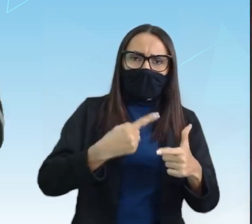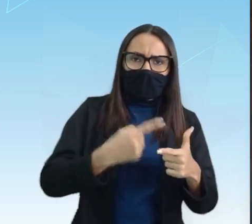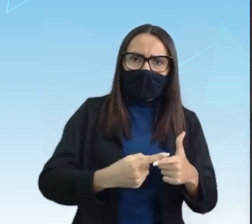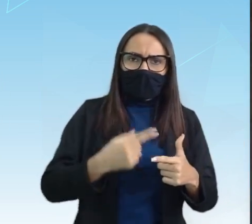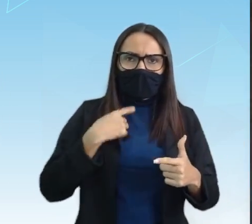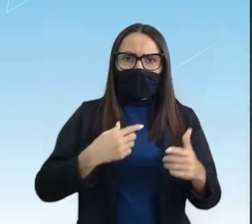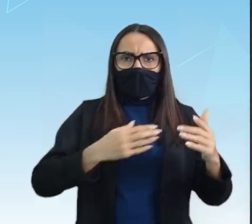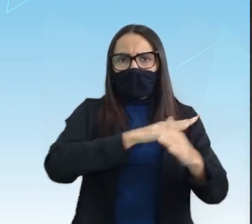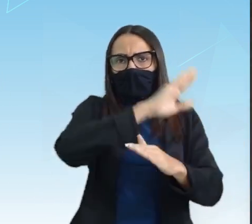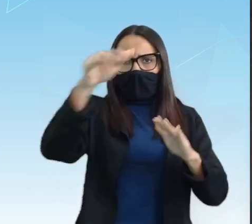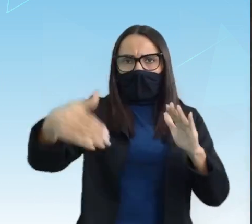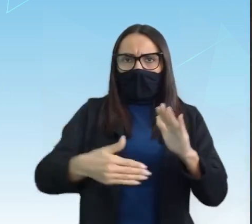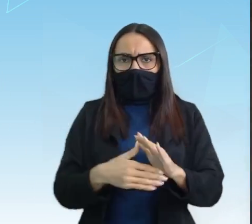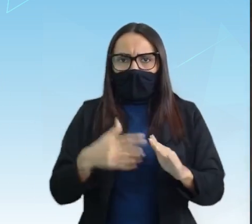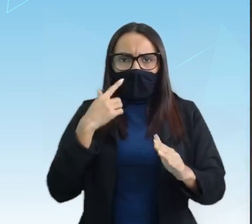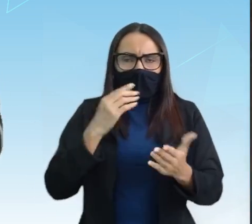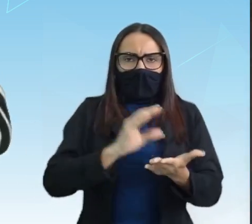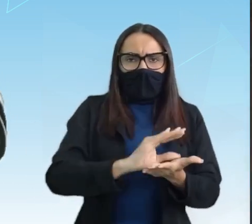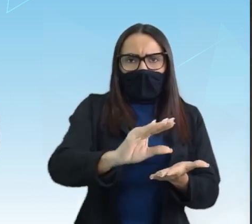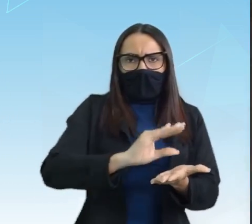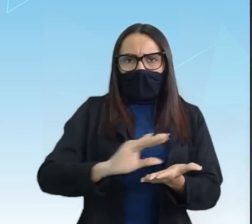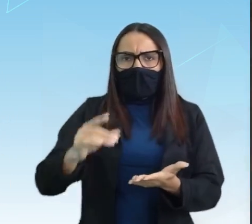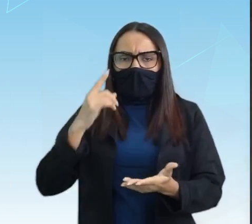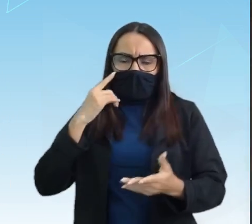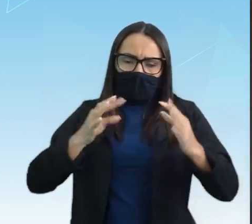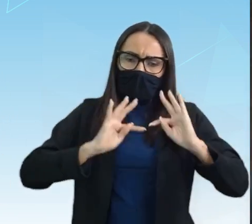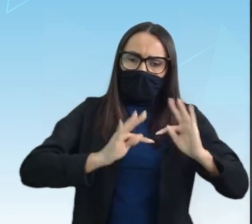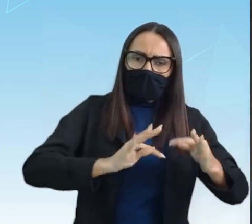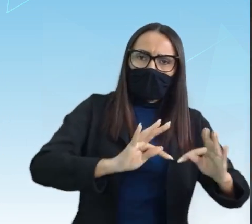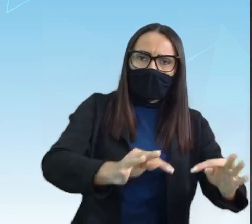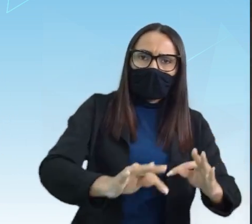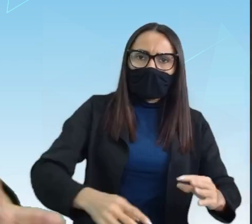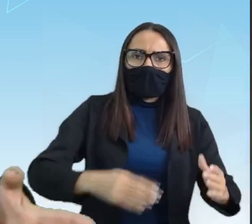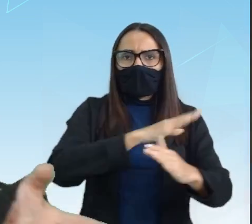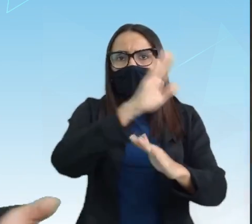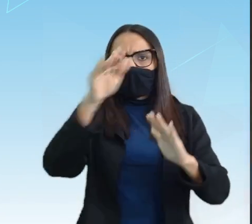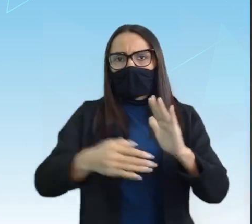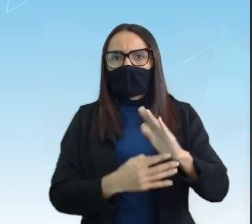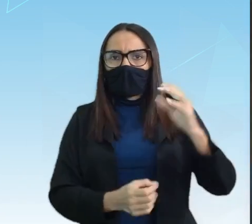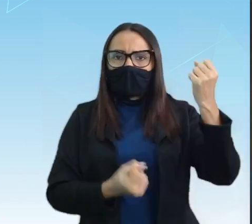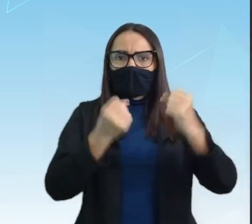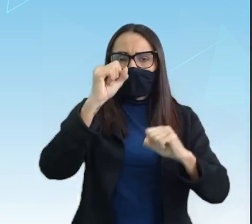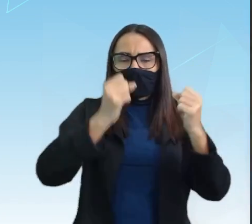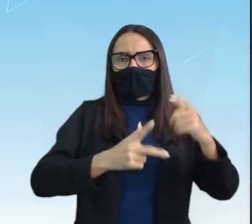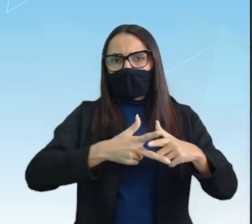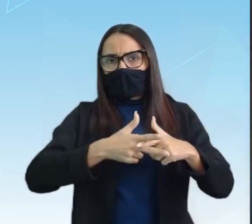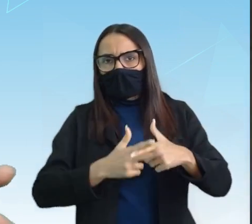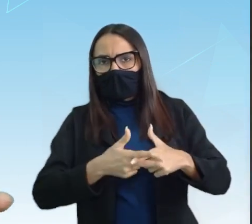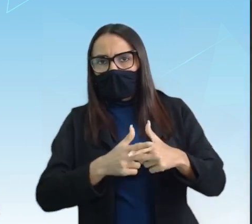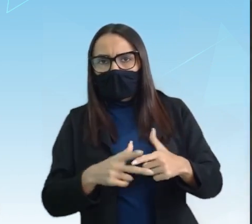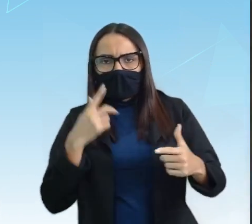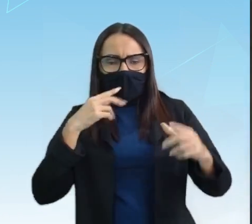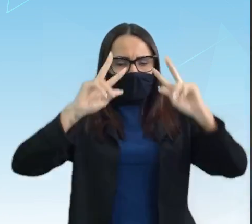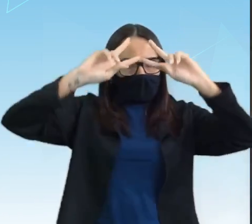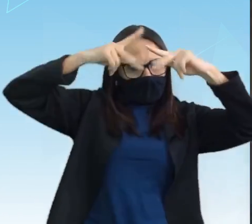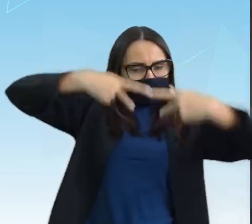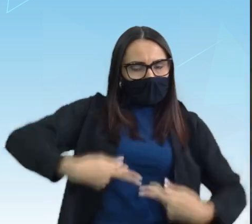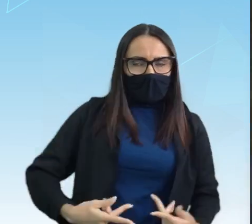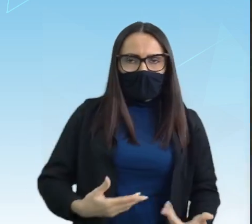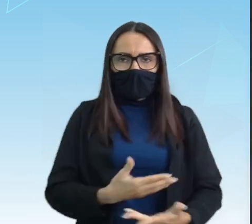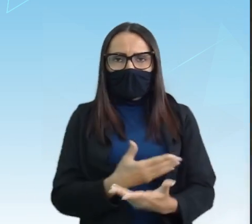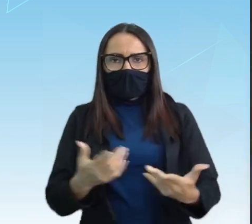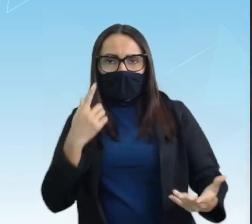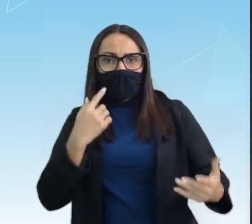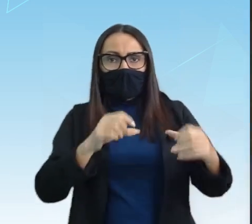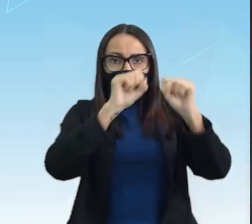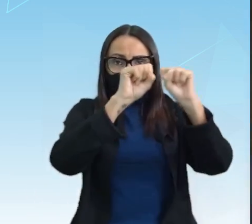Porque todo o aparato é tecnológico. Tudo é máquina fazendo trabalhos dos seres humanos. E esse